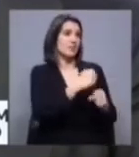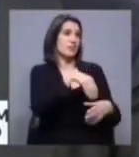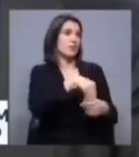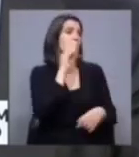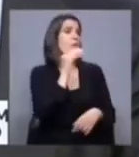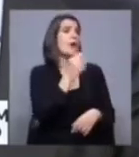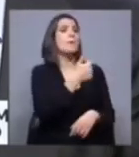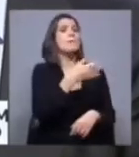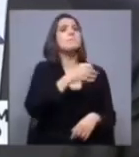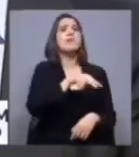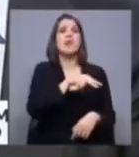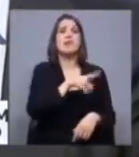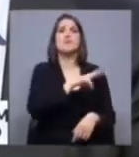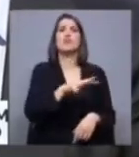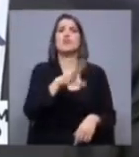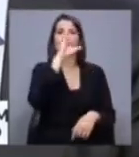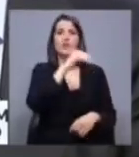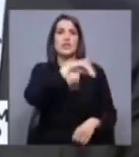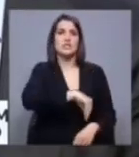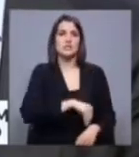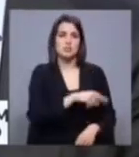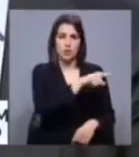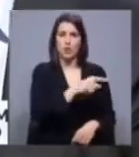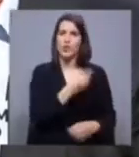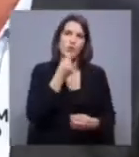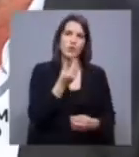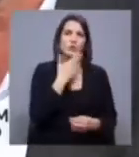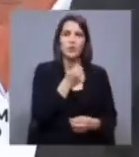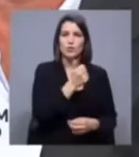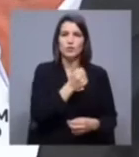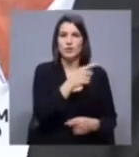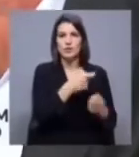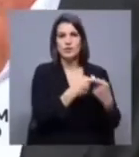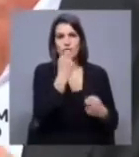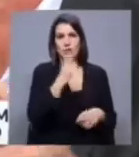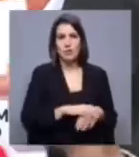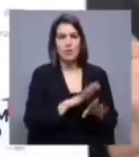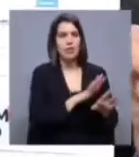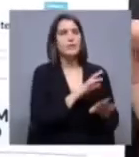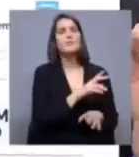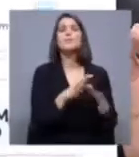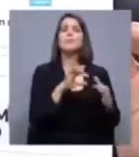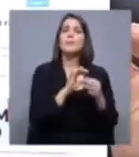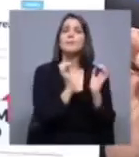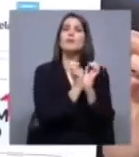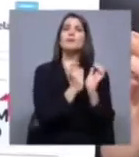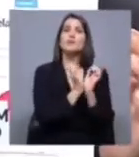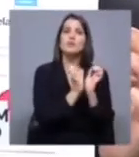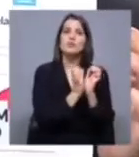que recebia, recebeu não sei quantos milhões do Estado. Segurança social e pensões. Acho que isso não é bonito e não te fica bem. Mas vamos à segurança social.